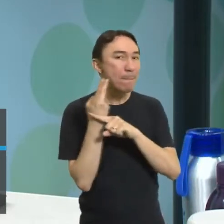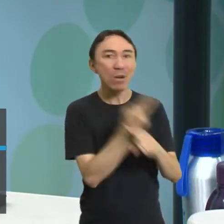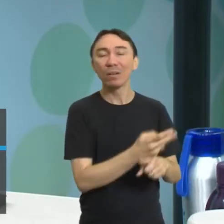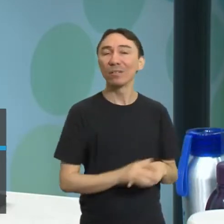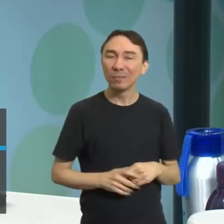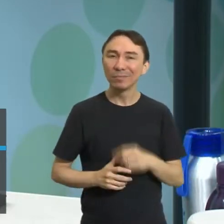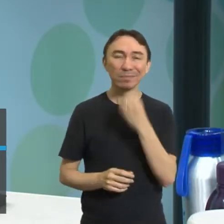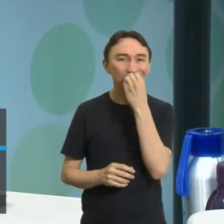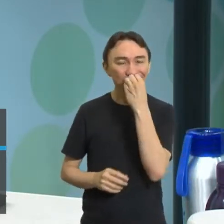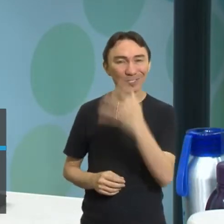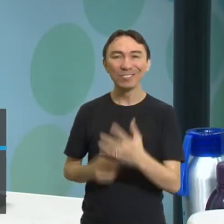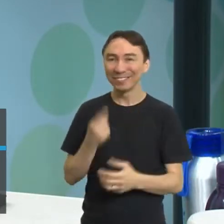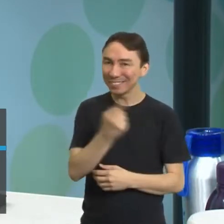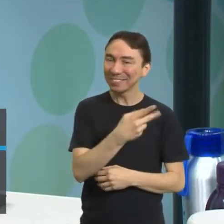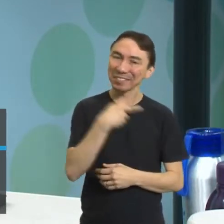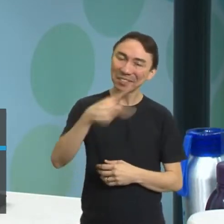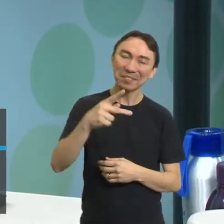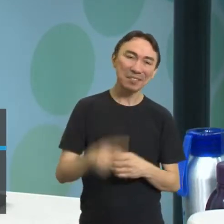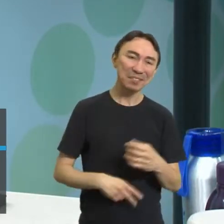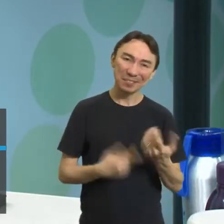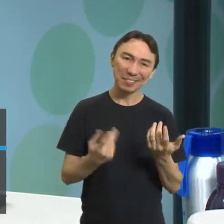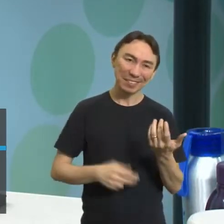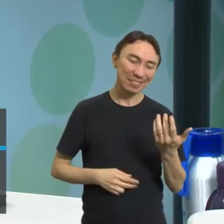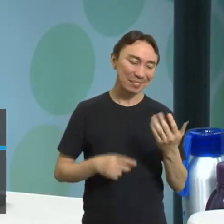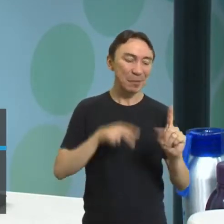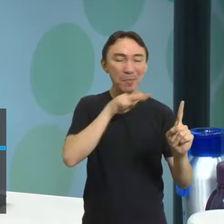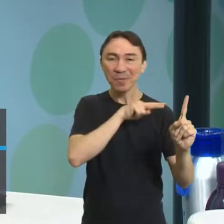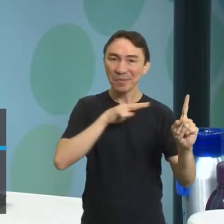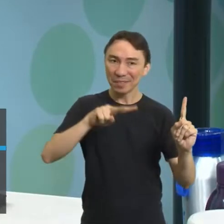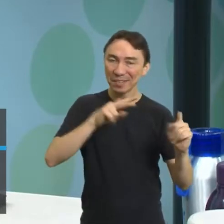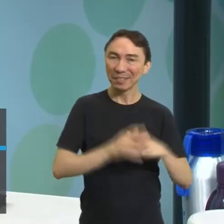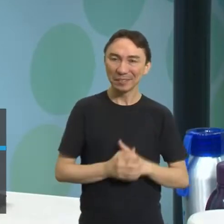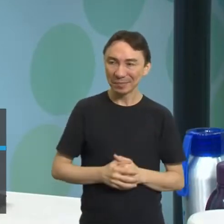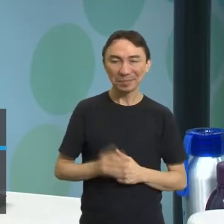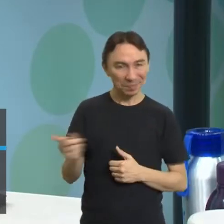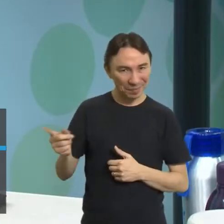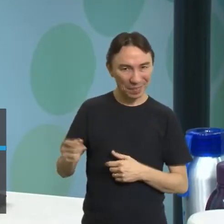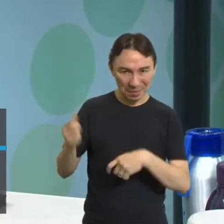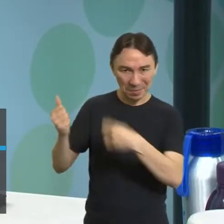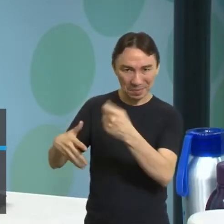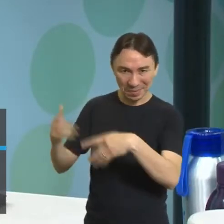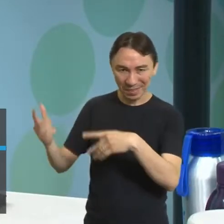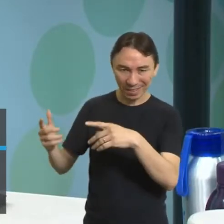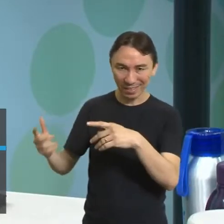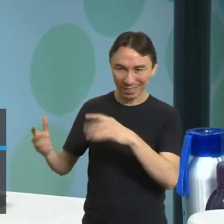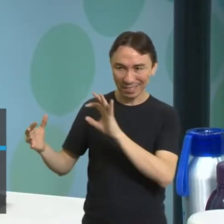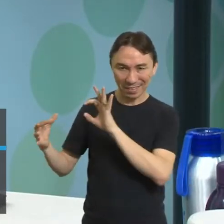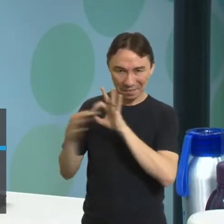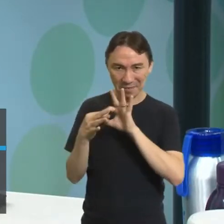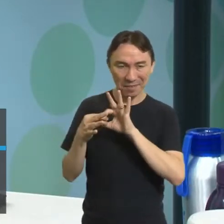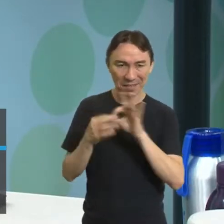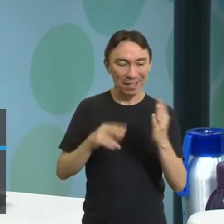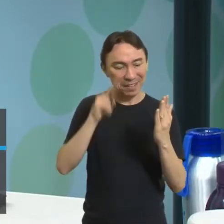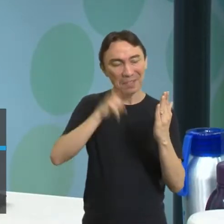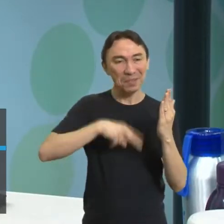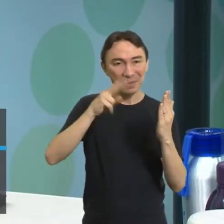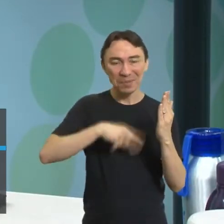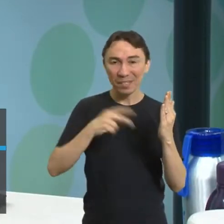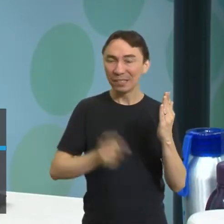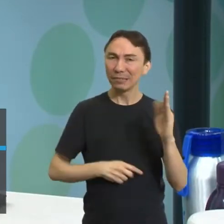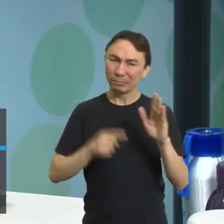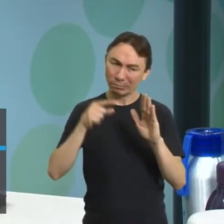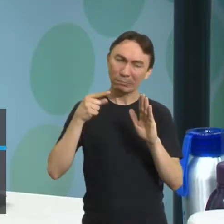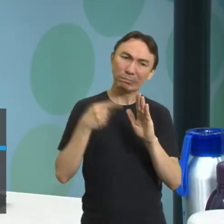de vista conosco. Então, aproveitando aqui a fala da Carol, né, que falou da leitura, que é um processo complexo, que precisa